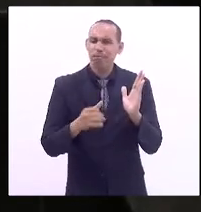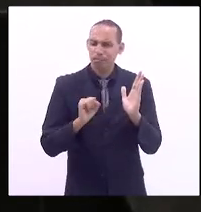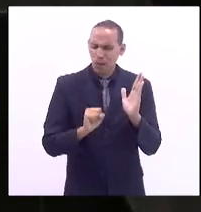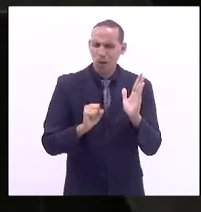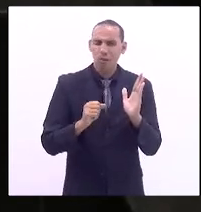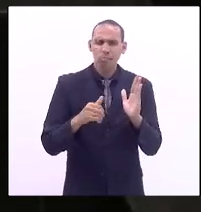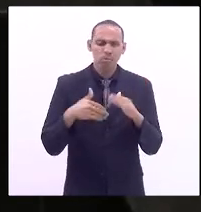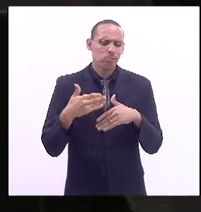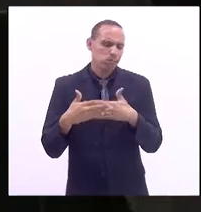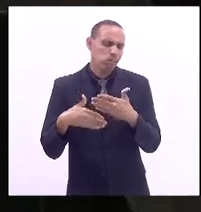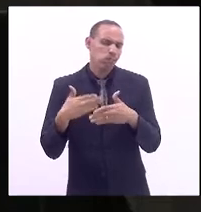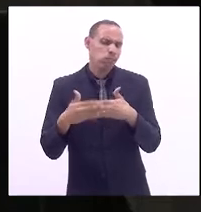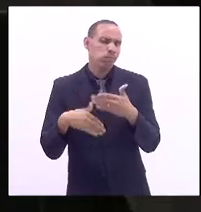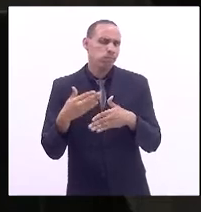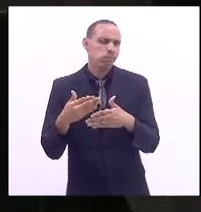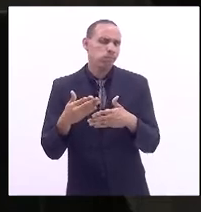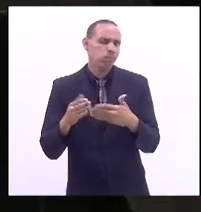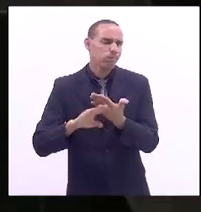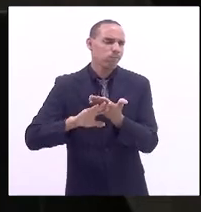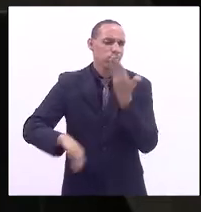vir a ser rejeitada